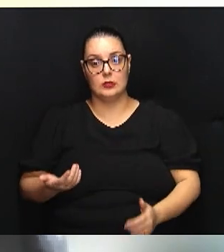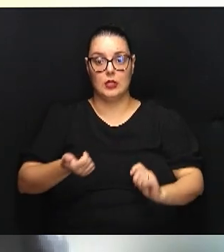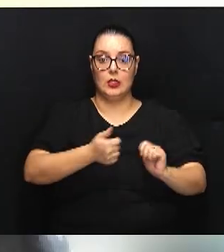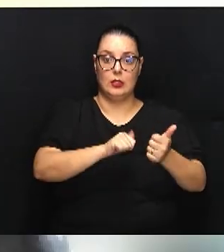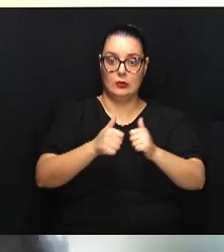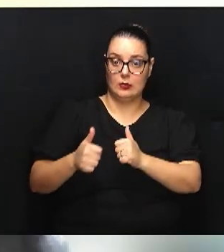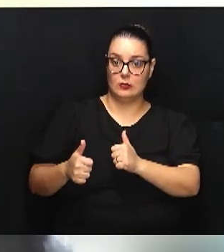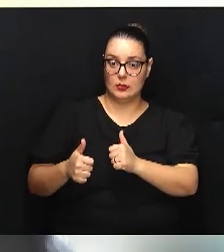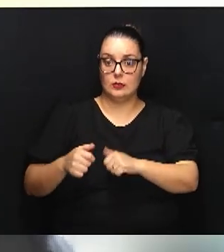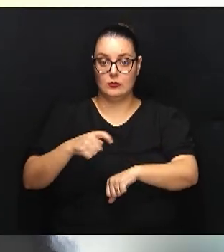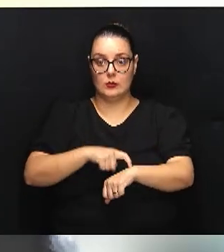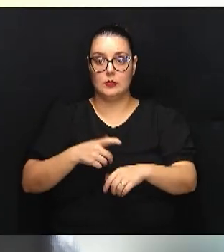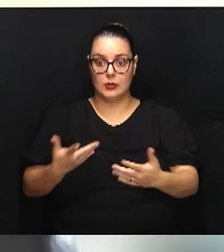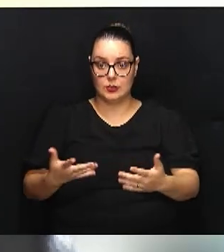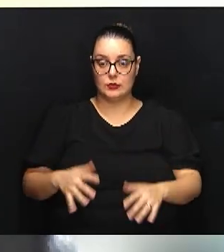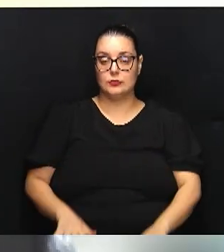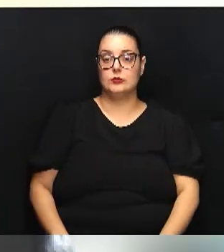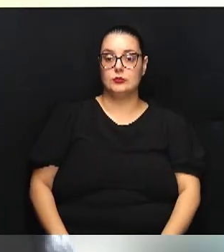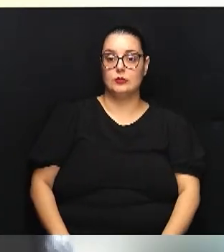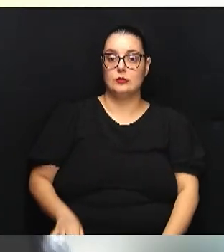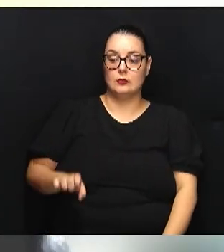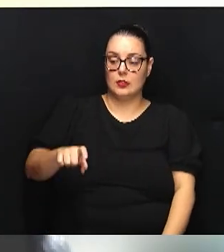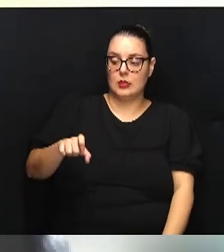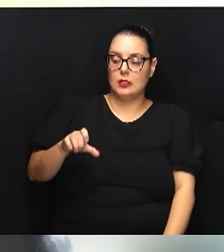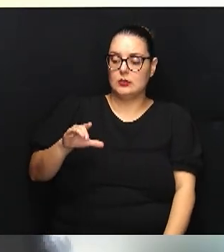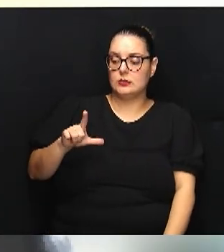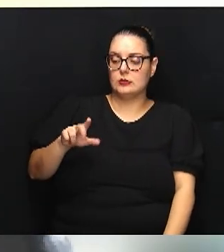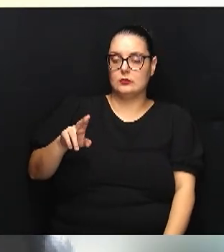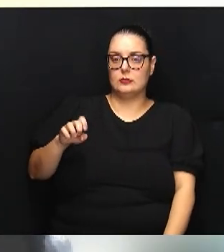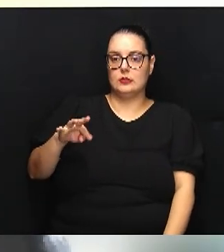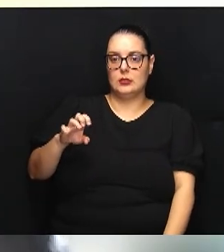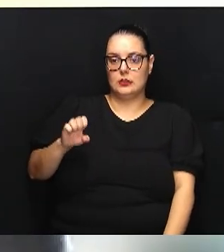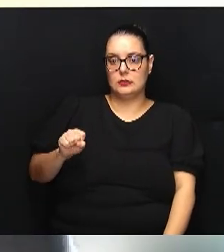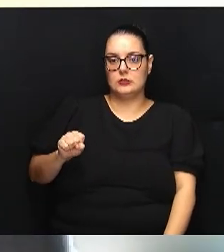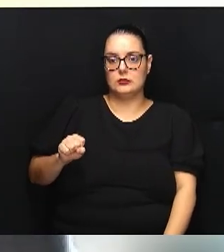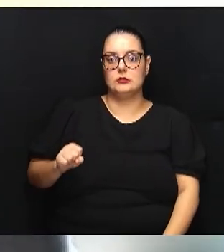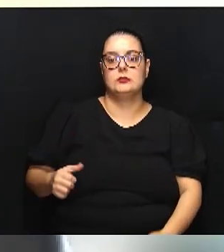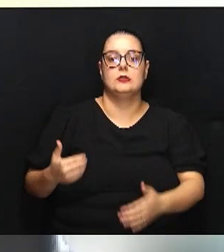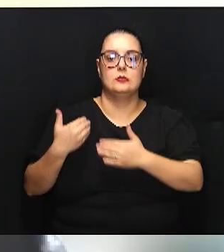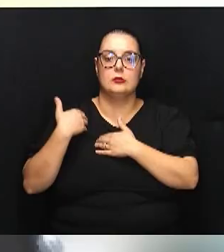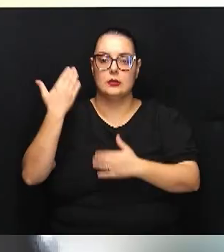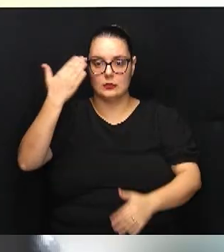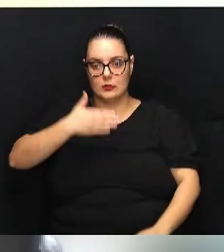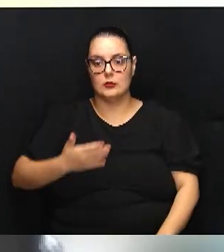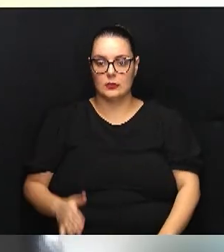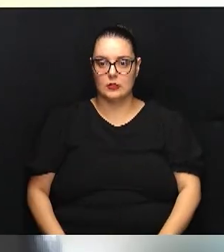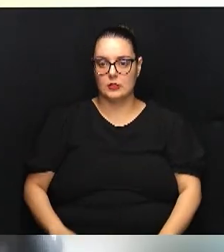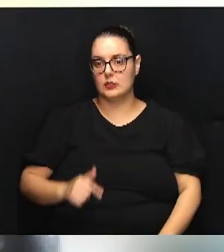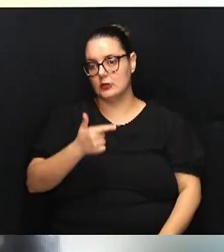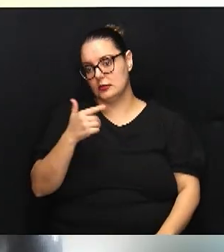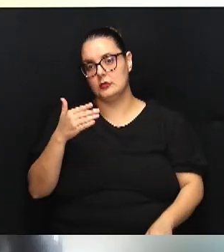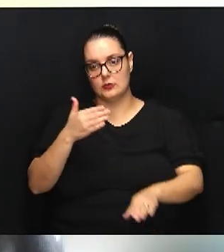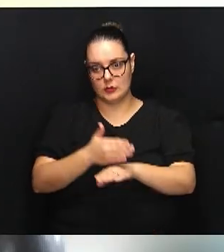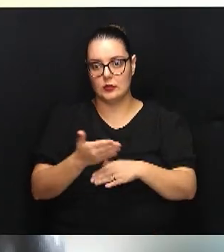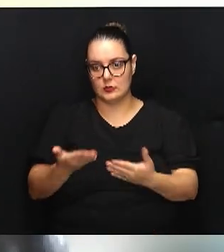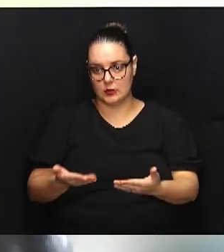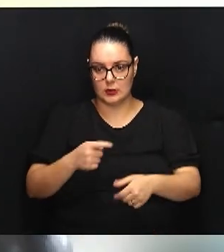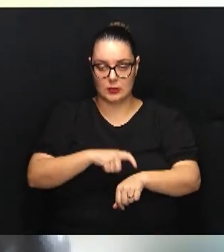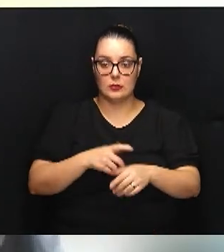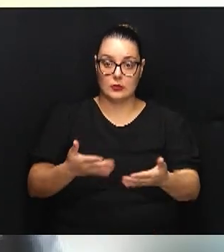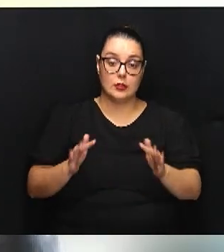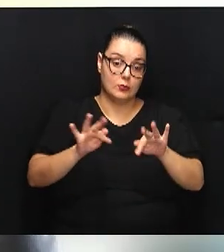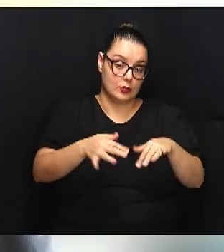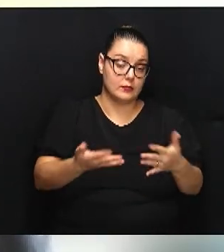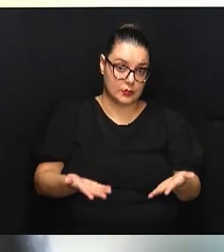à responsabilidade, avalie situações como excludentes de responsabilidade para poder comprovar que ele não teve